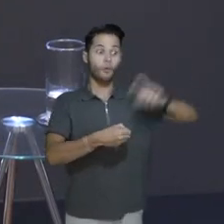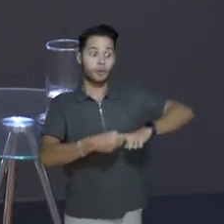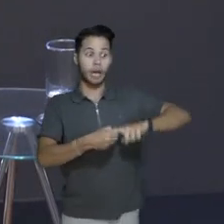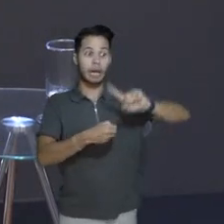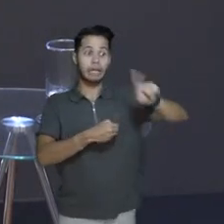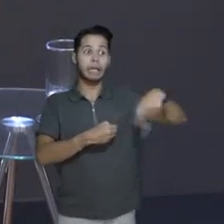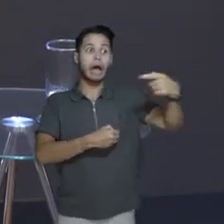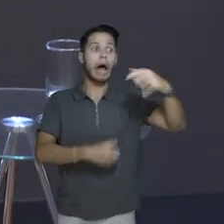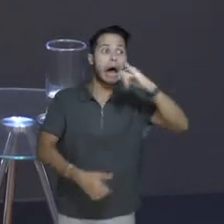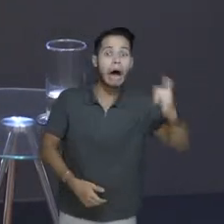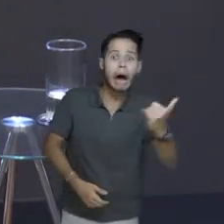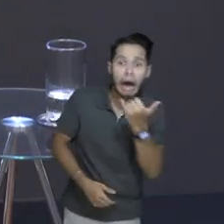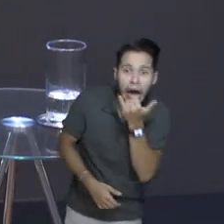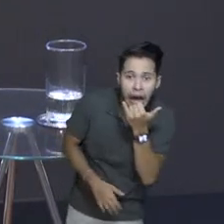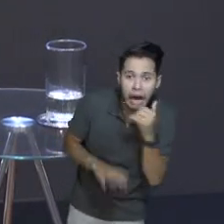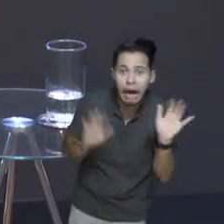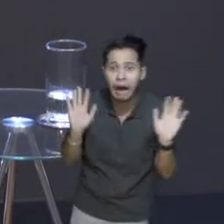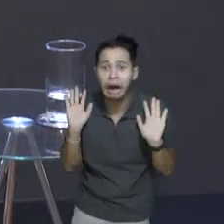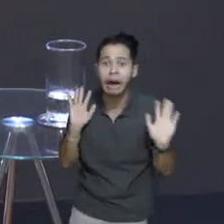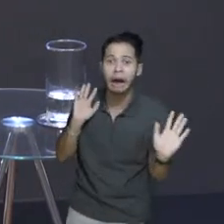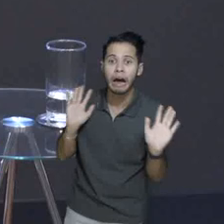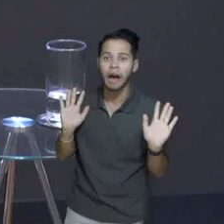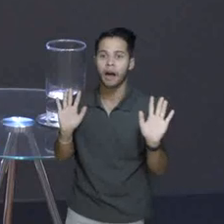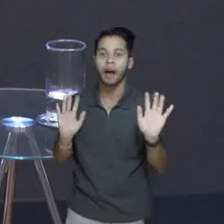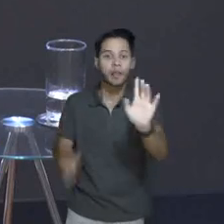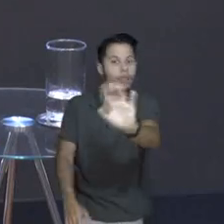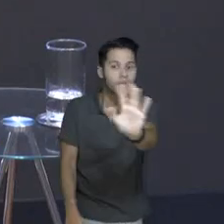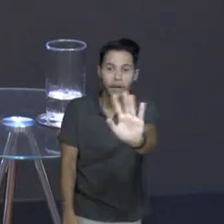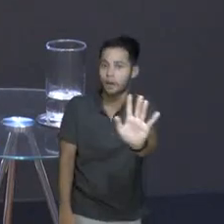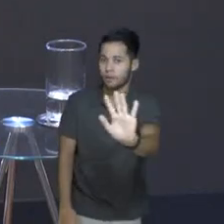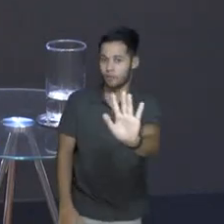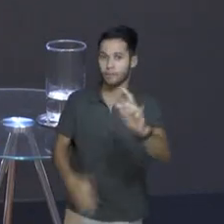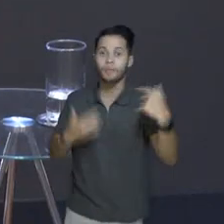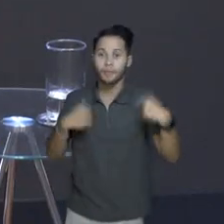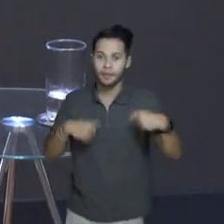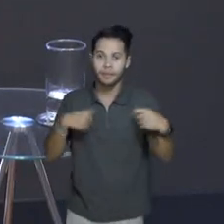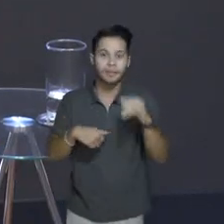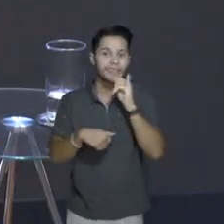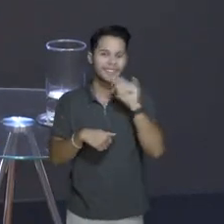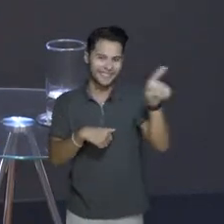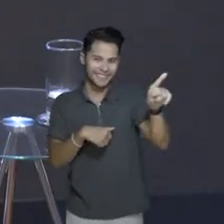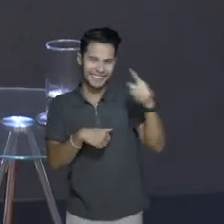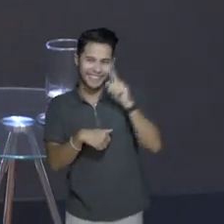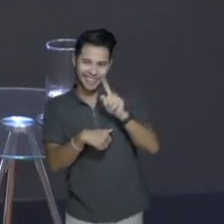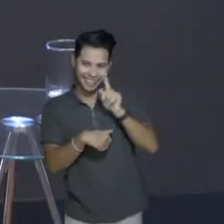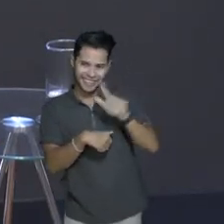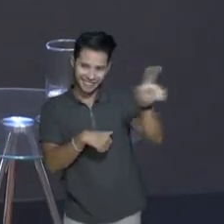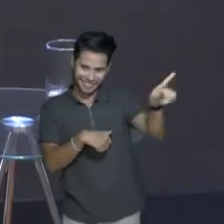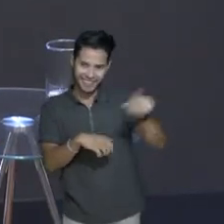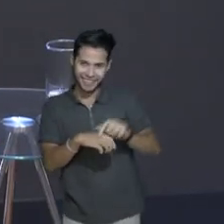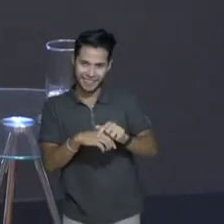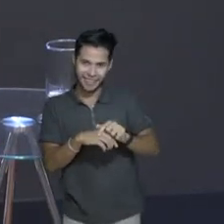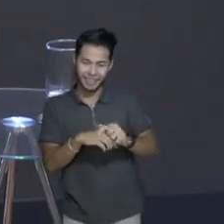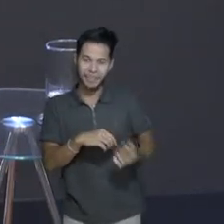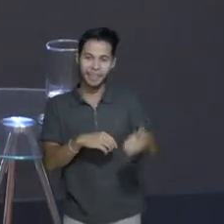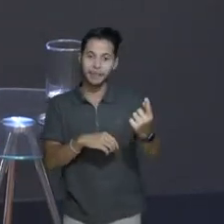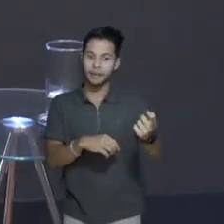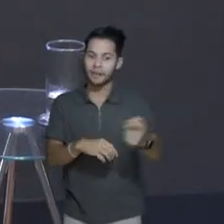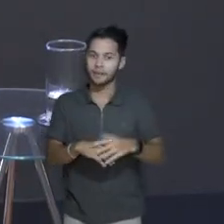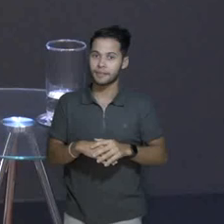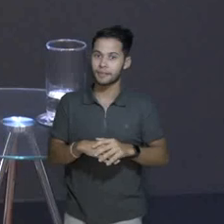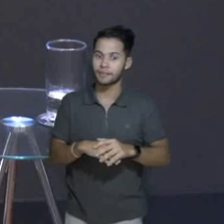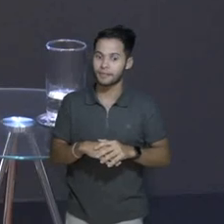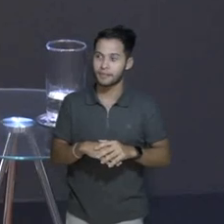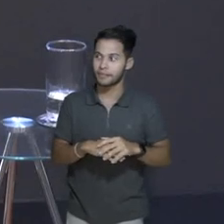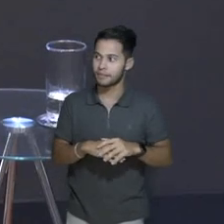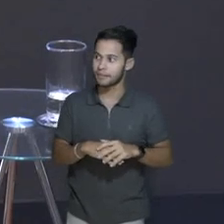tenha nenhuma justificativa para que ela não tenha justificativa Aquela que tava aqui num num do numa das lâminas tava no lado de cá